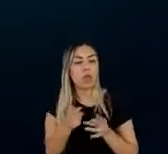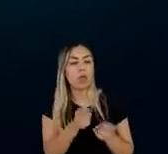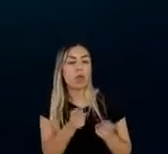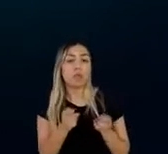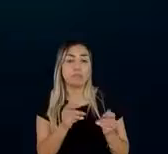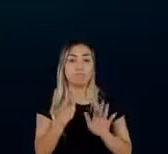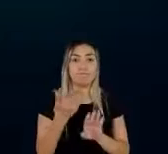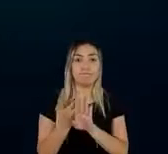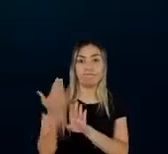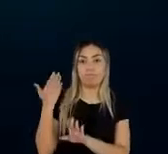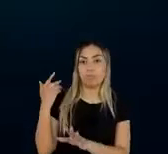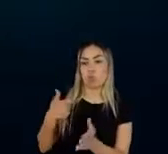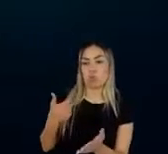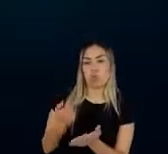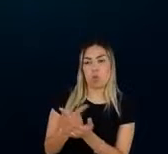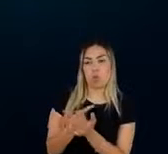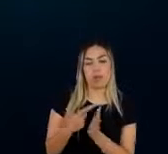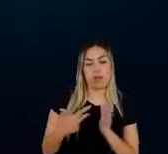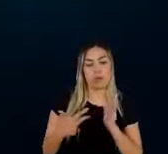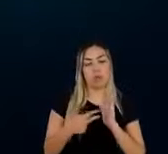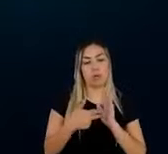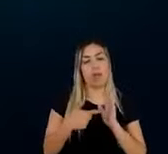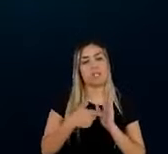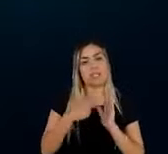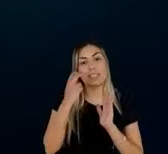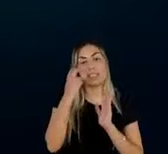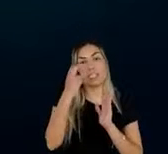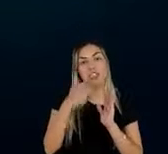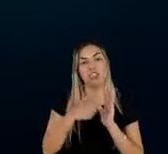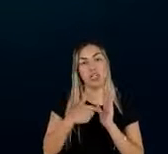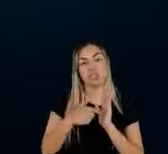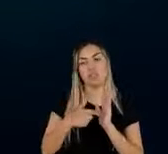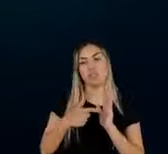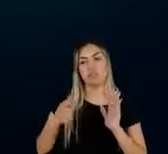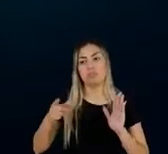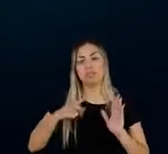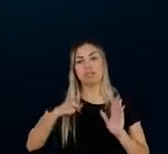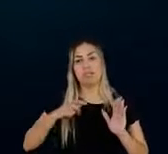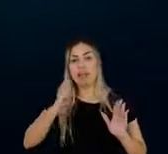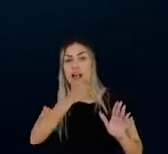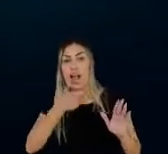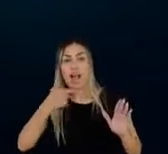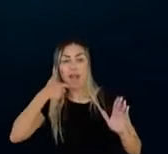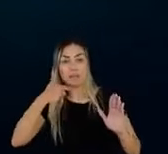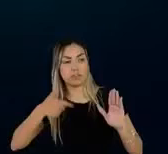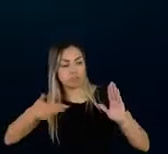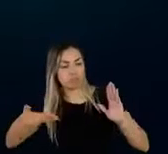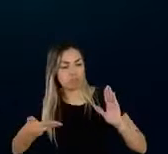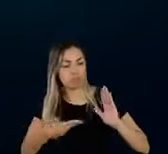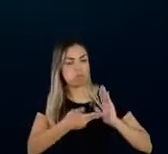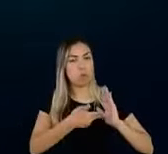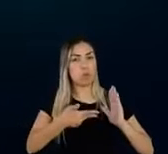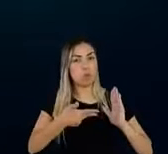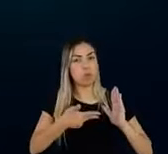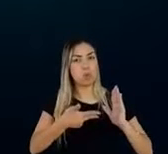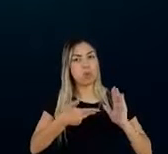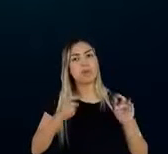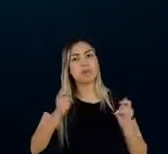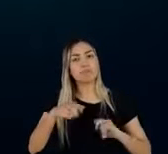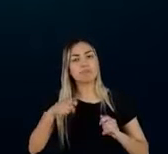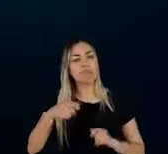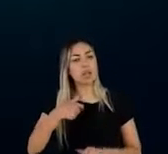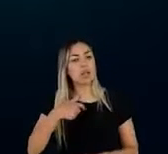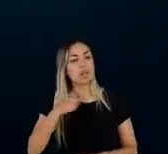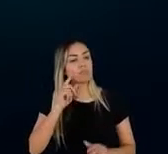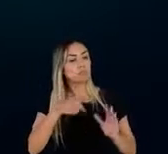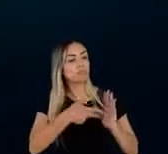comprei uma tomada inteligente que eu conecto usando o meu Amazon Eco e eu consigo da Comando de ligar e